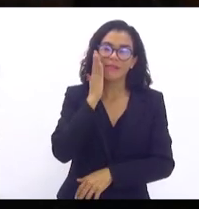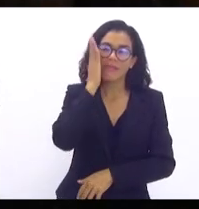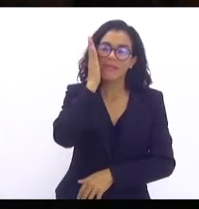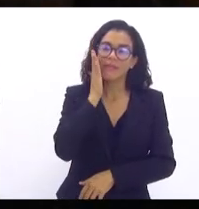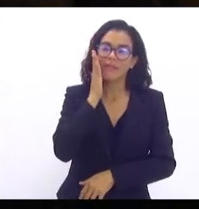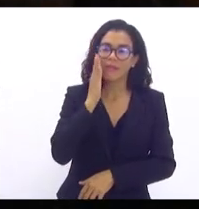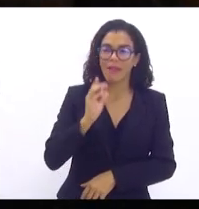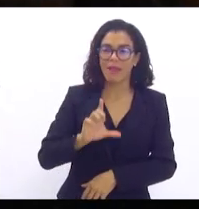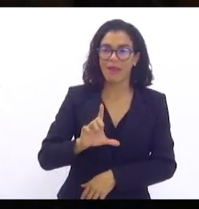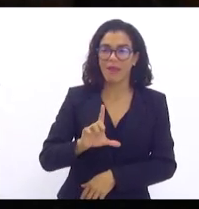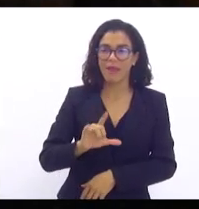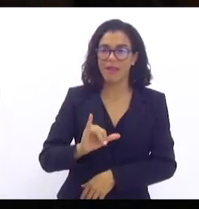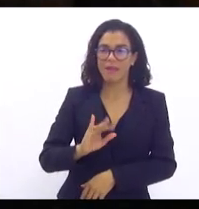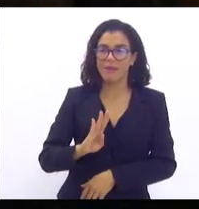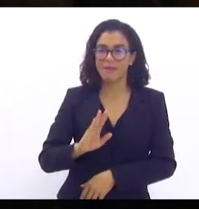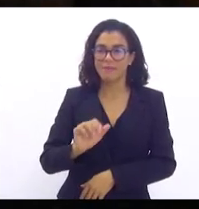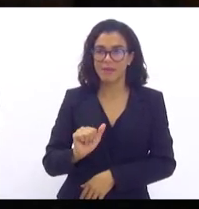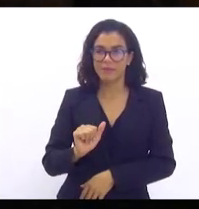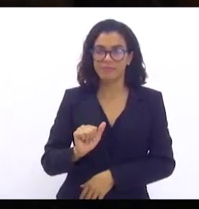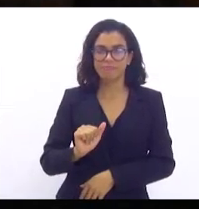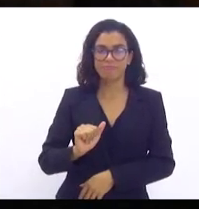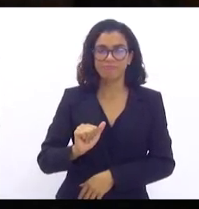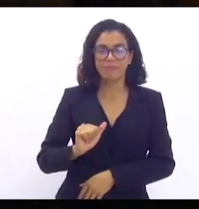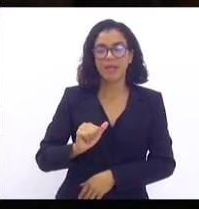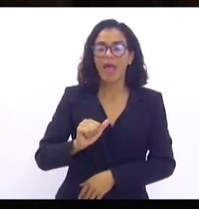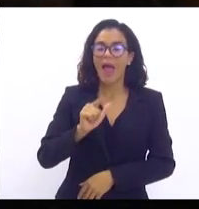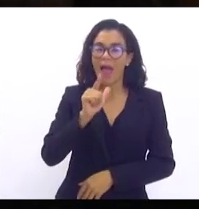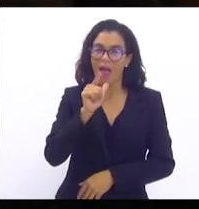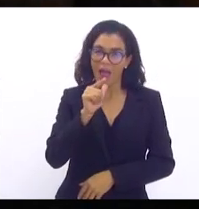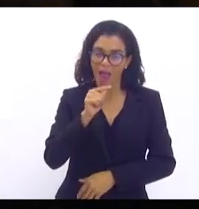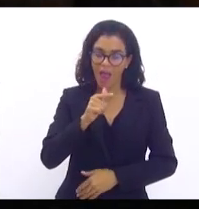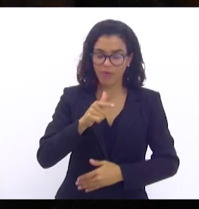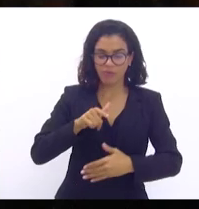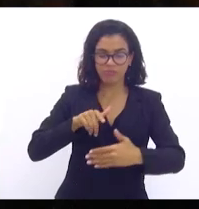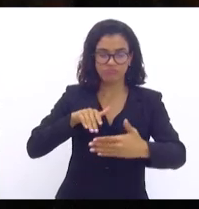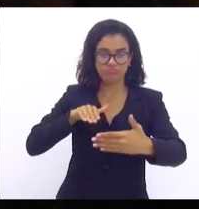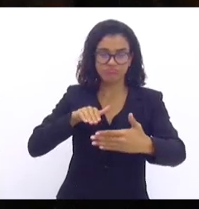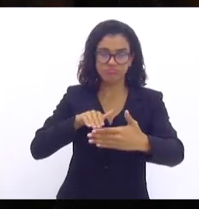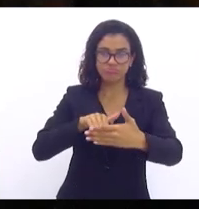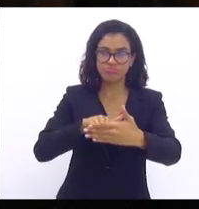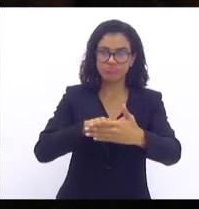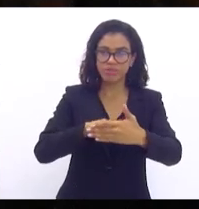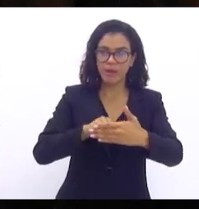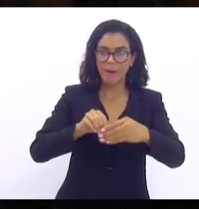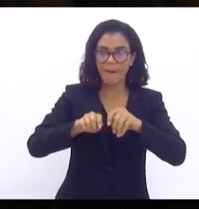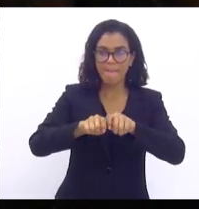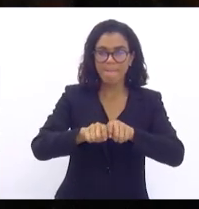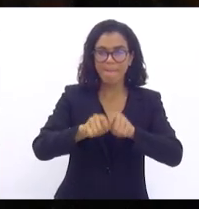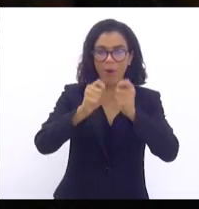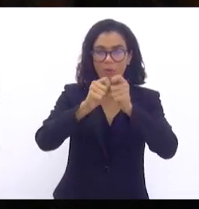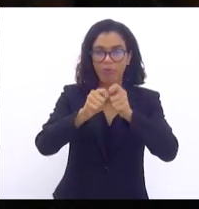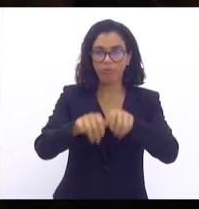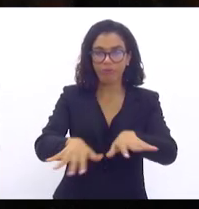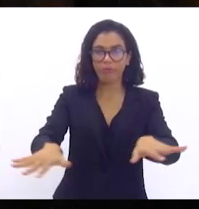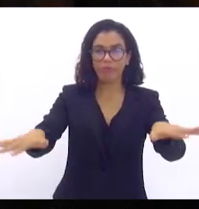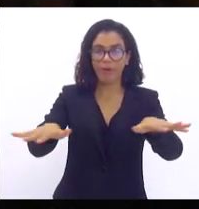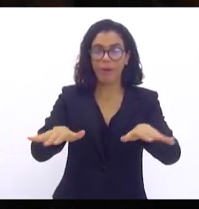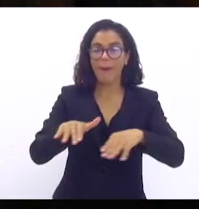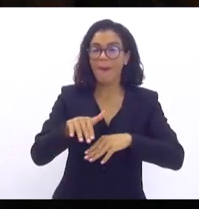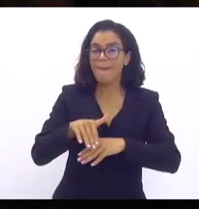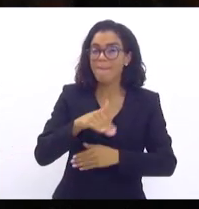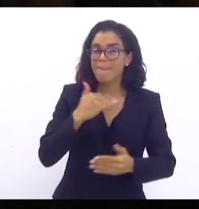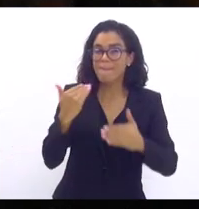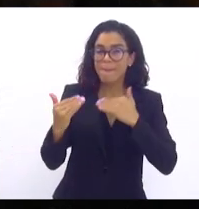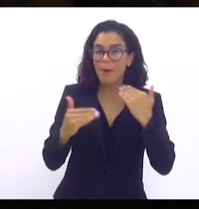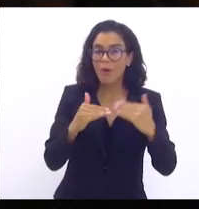o rompimento de 2 barragens e a morte de mais de 5 mil